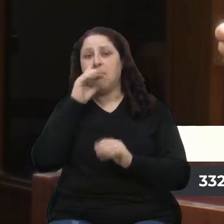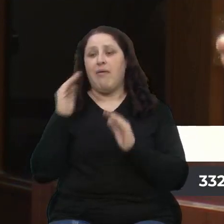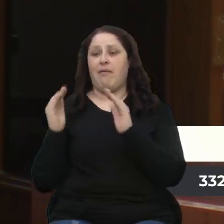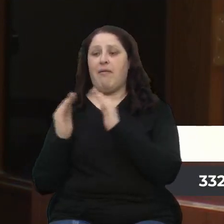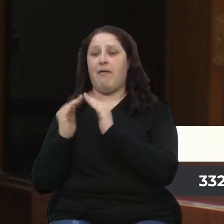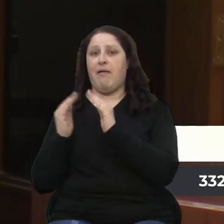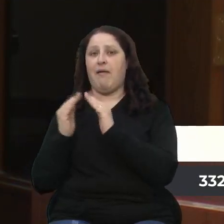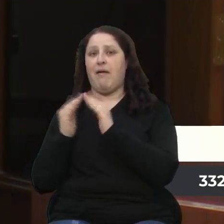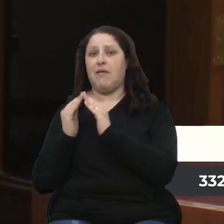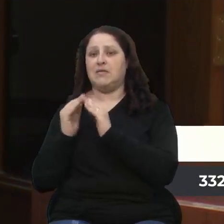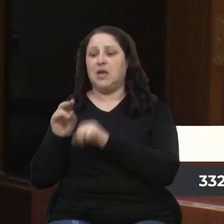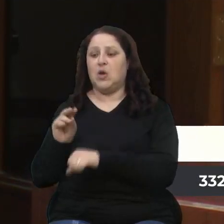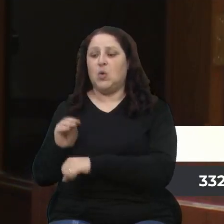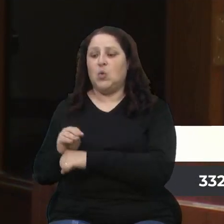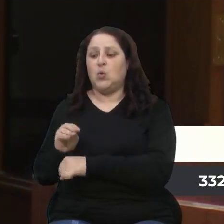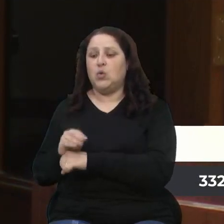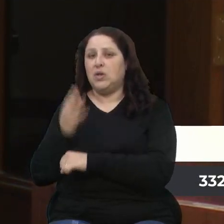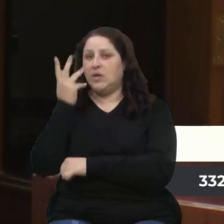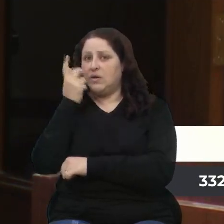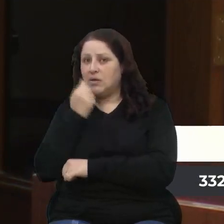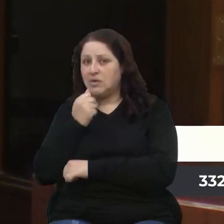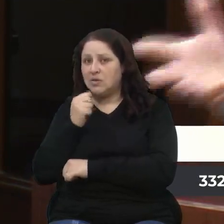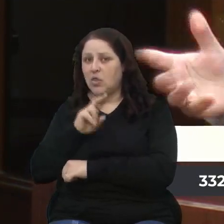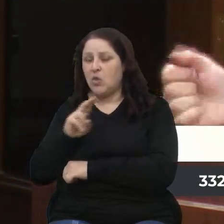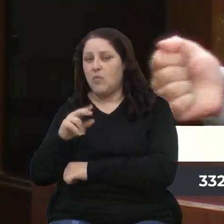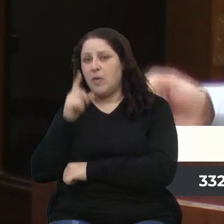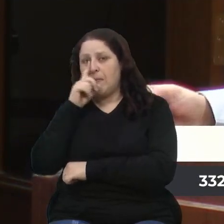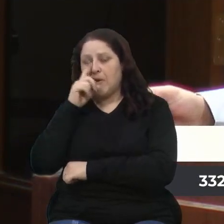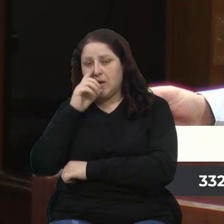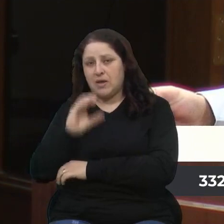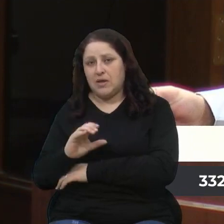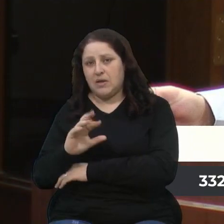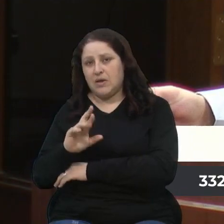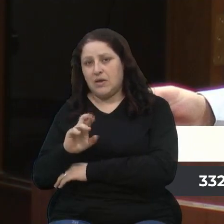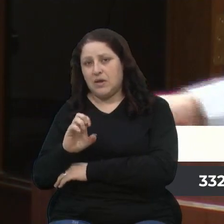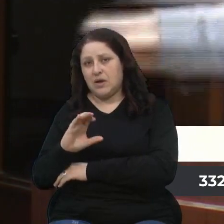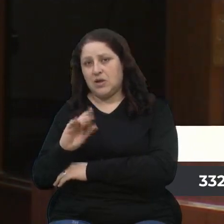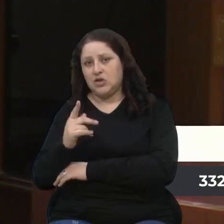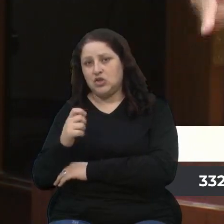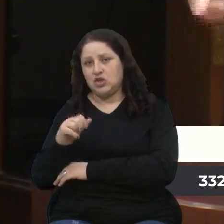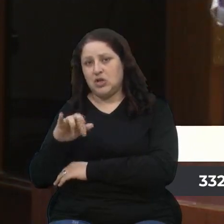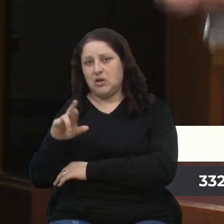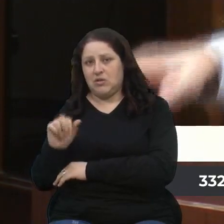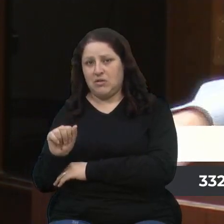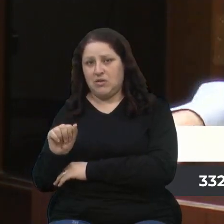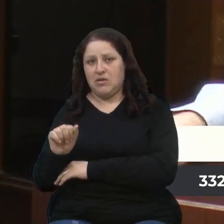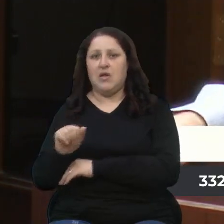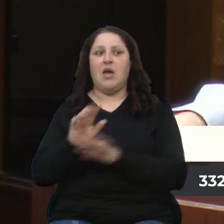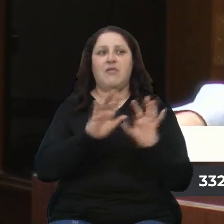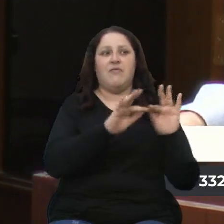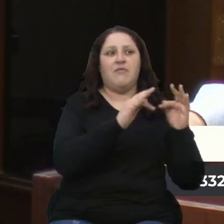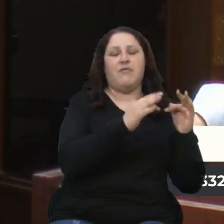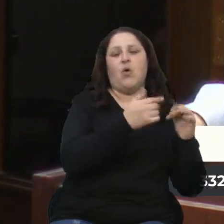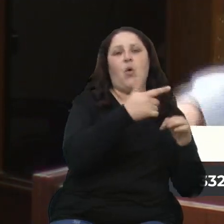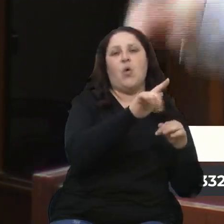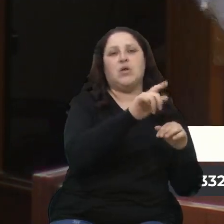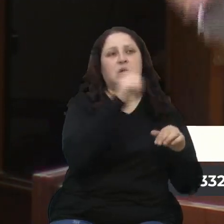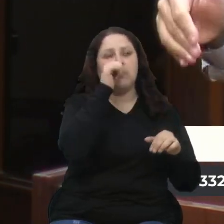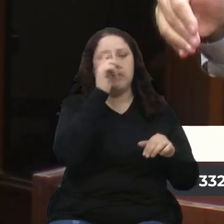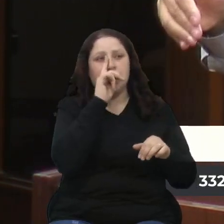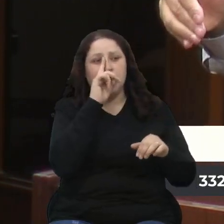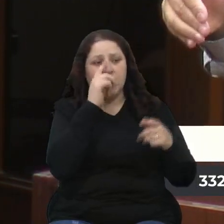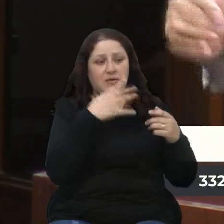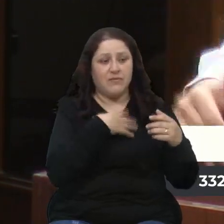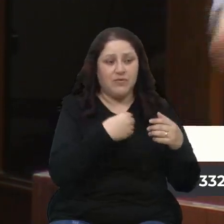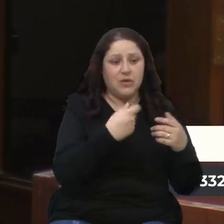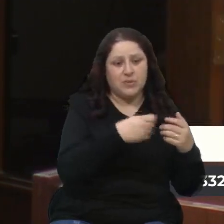suas filhos e filhas em pessoas para cuidarem, para que elas possam trabalhar. E nós não temos legislação para isso. Nós temos